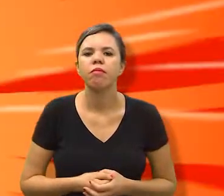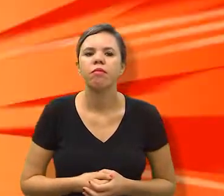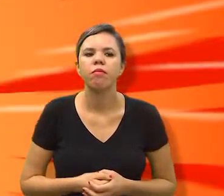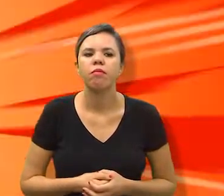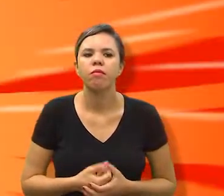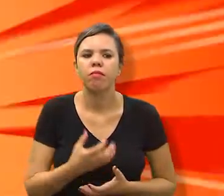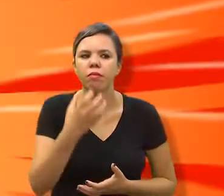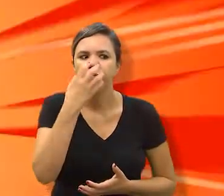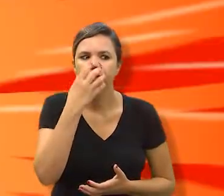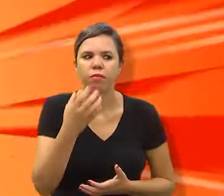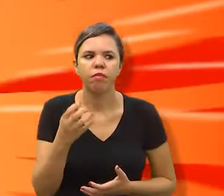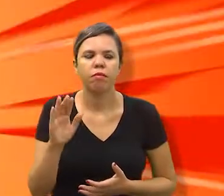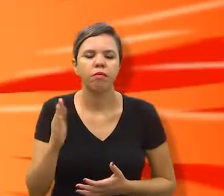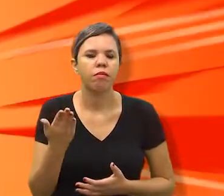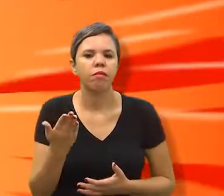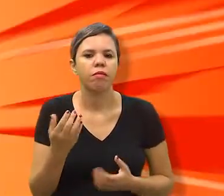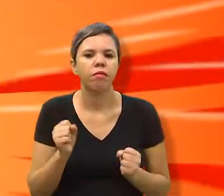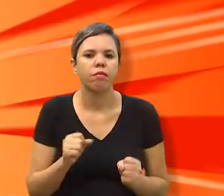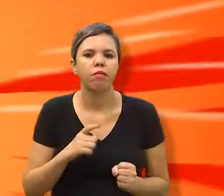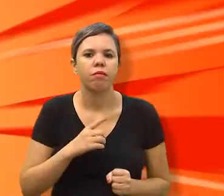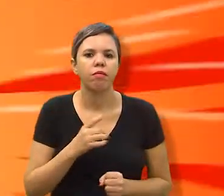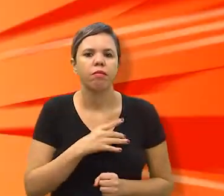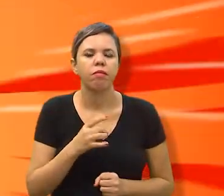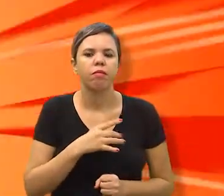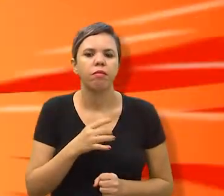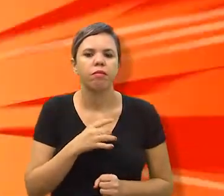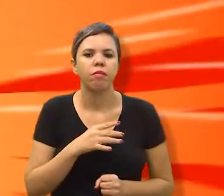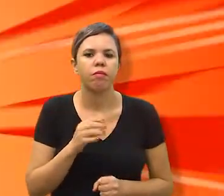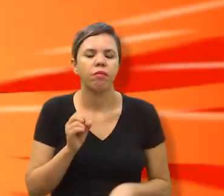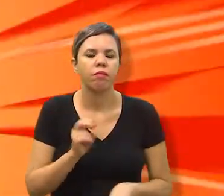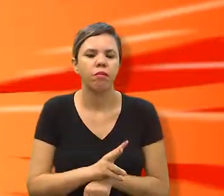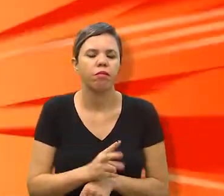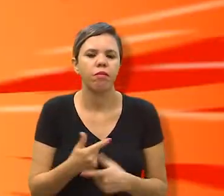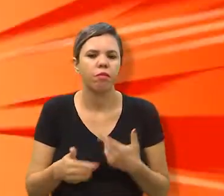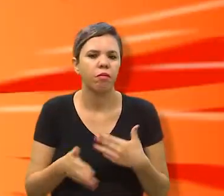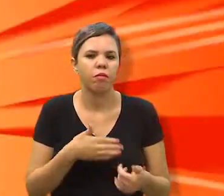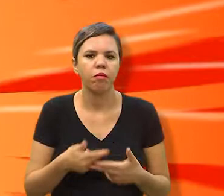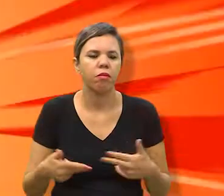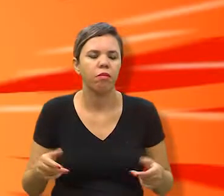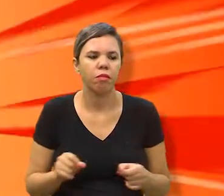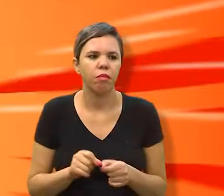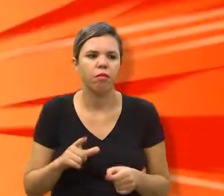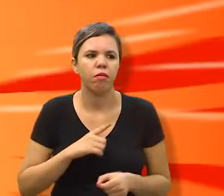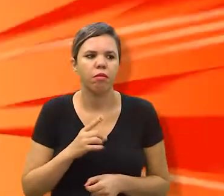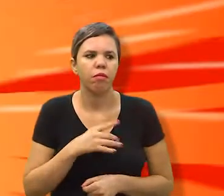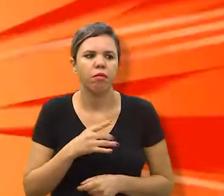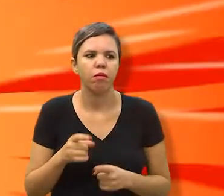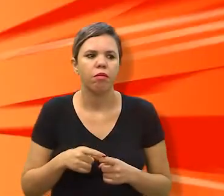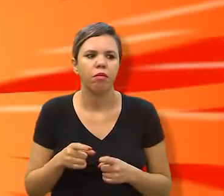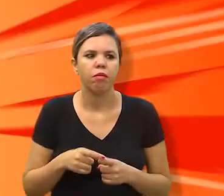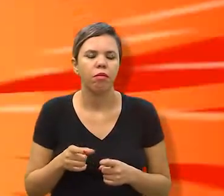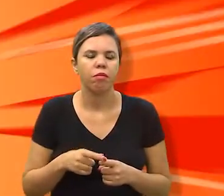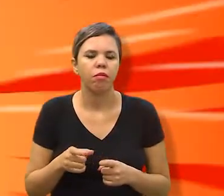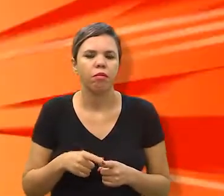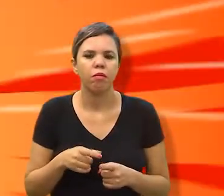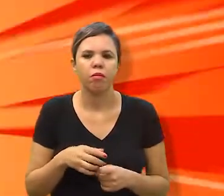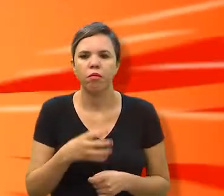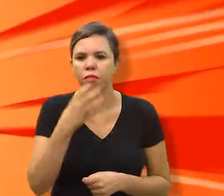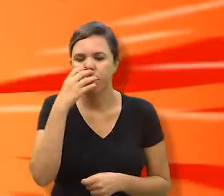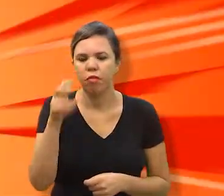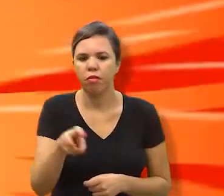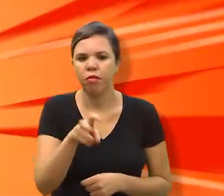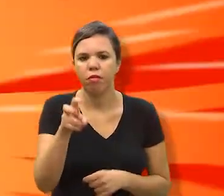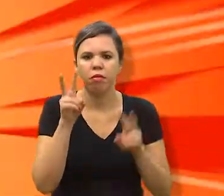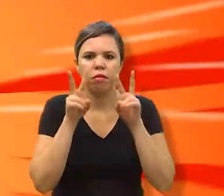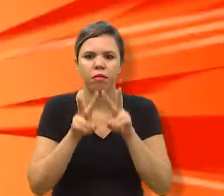um bicho ser traiçoeiro, ele pode ter medo de ser envenenado, pode ser qualquer coisa. Ele pode ter medo da medicina, e essa cobra ser uma